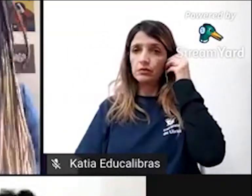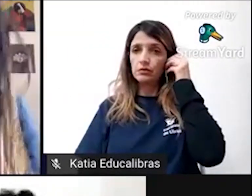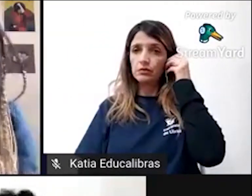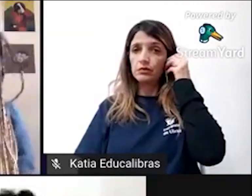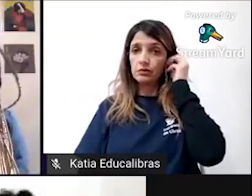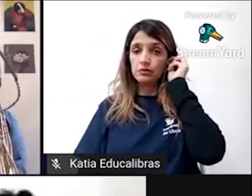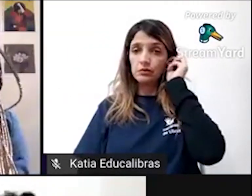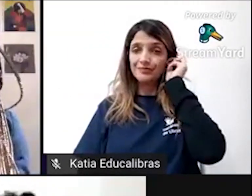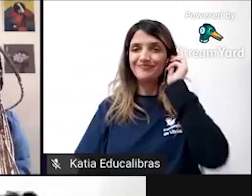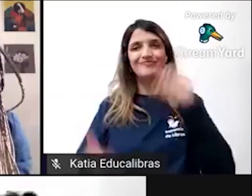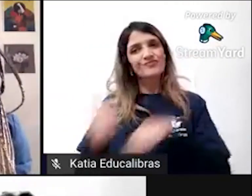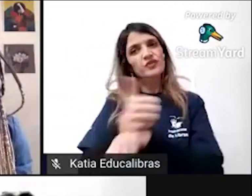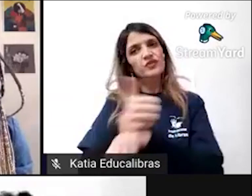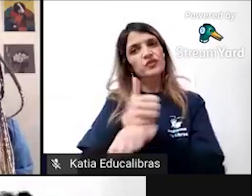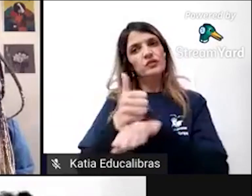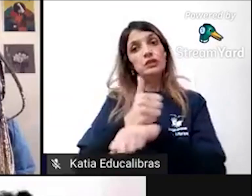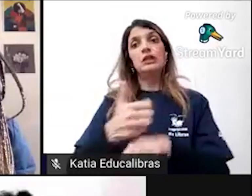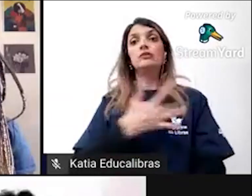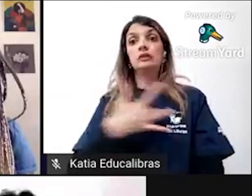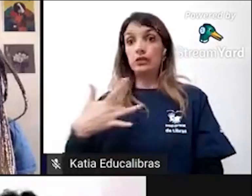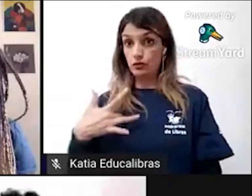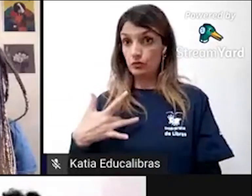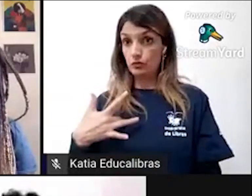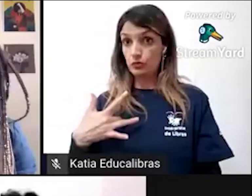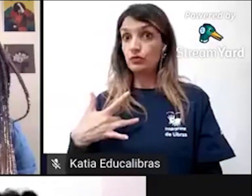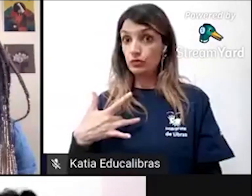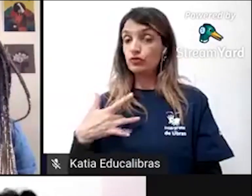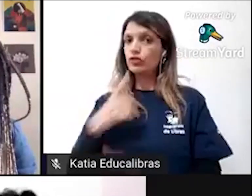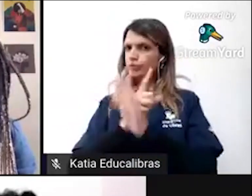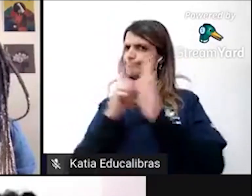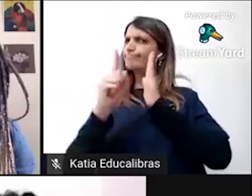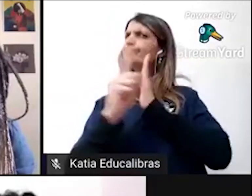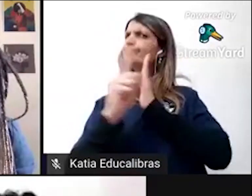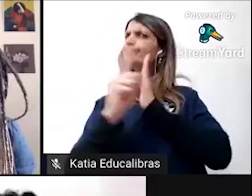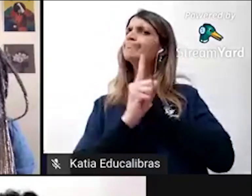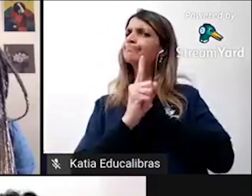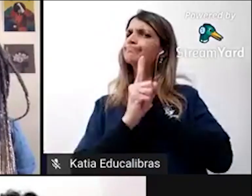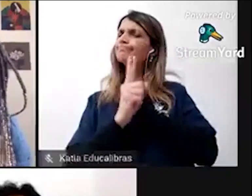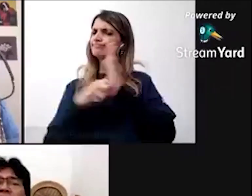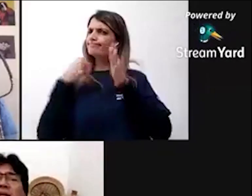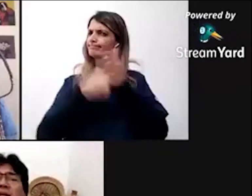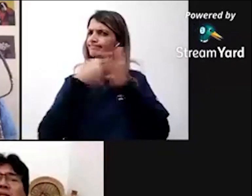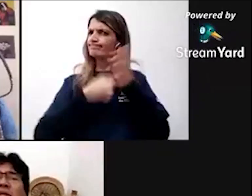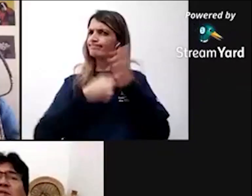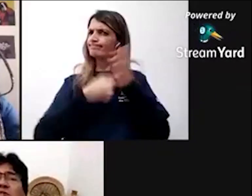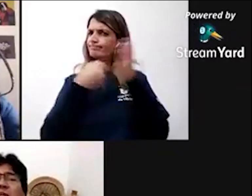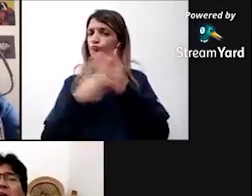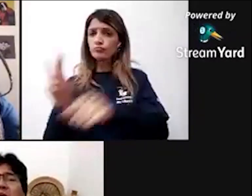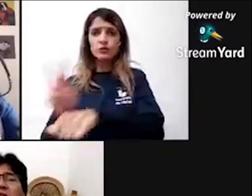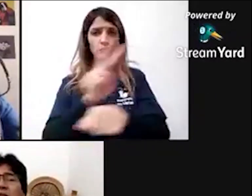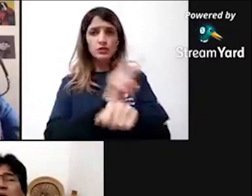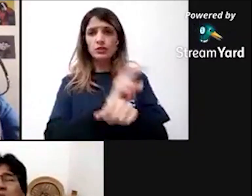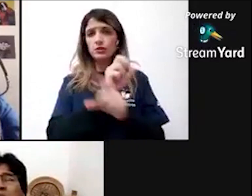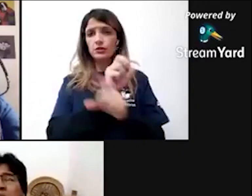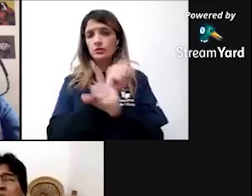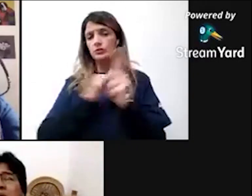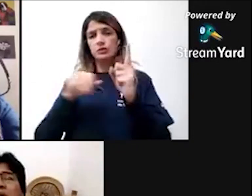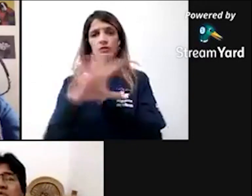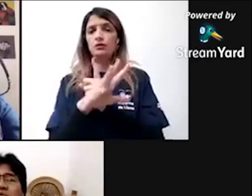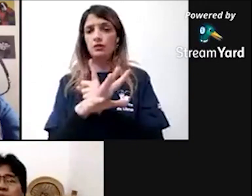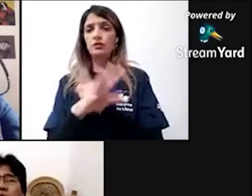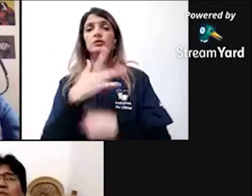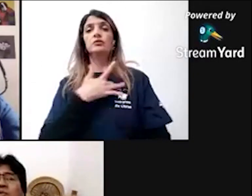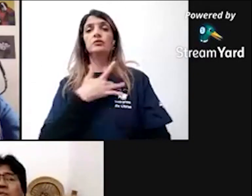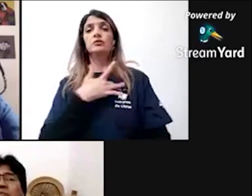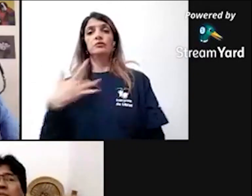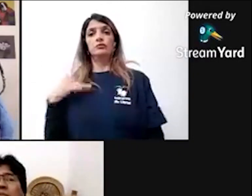esses profissionais de saúde que estão nessa linha de frente, para cuidar da sociedade, da saúde